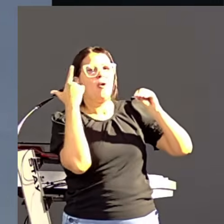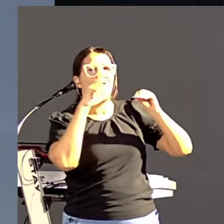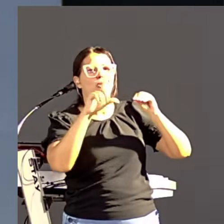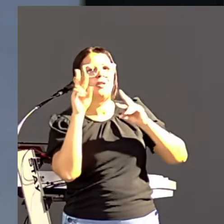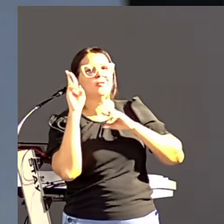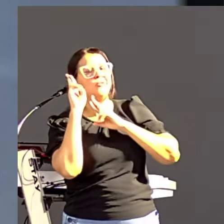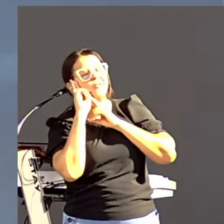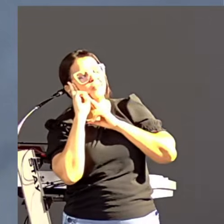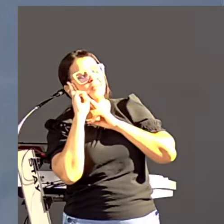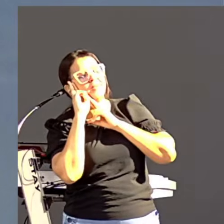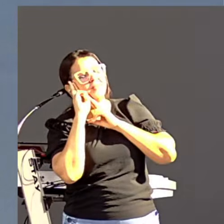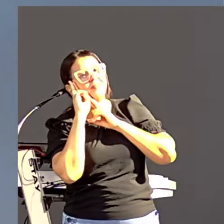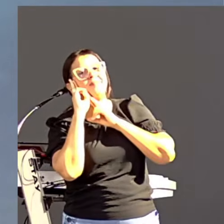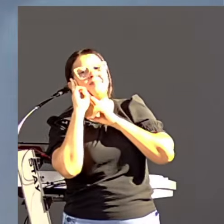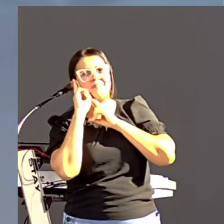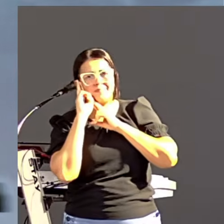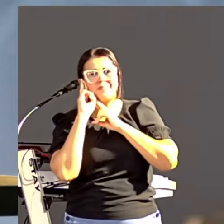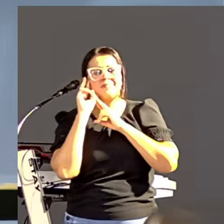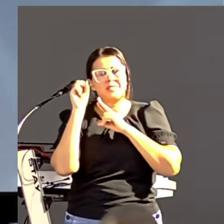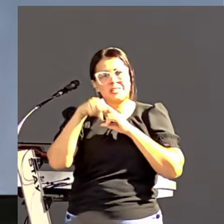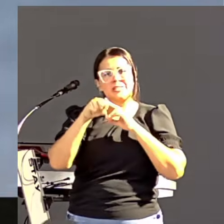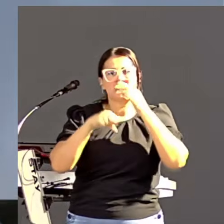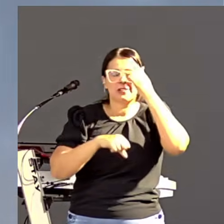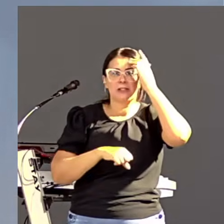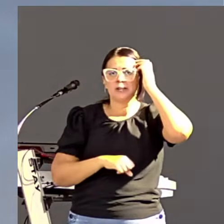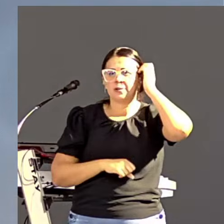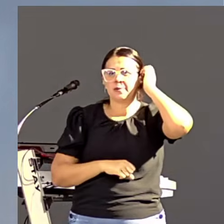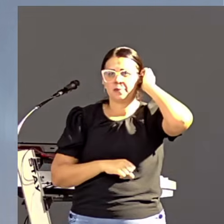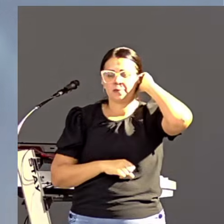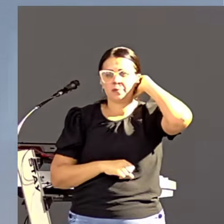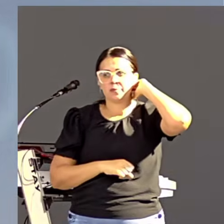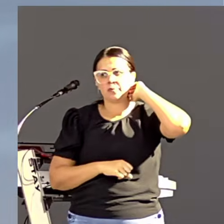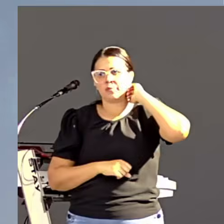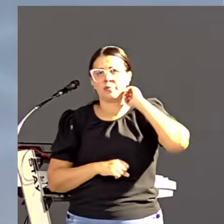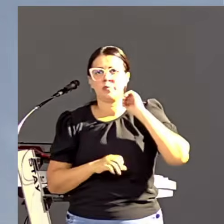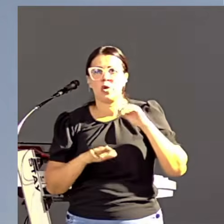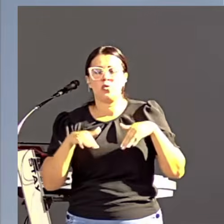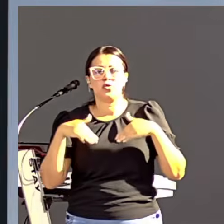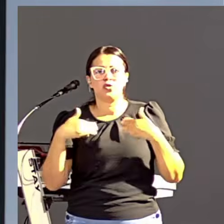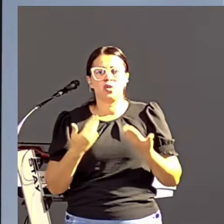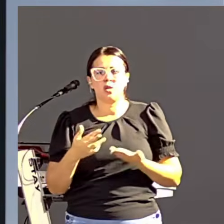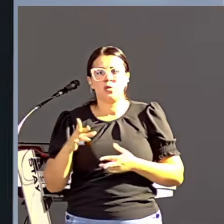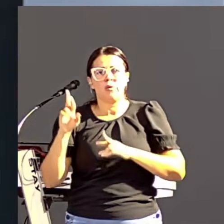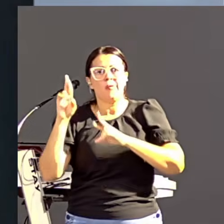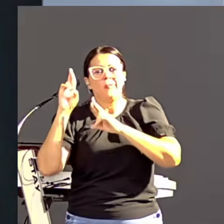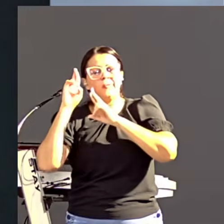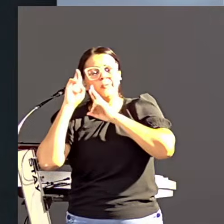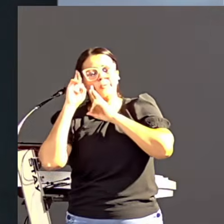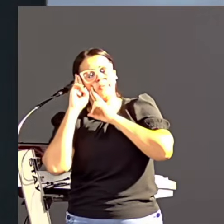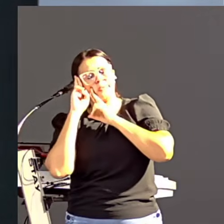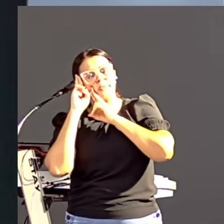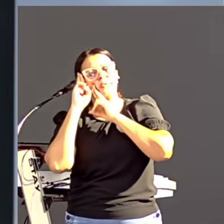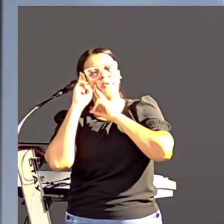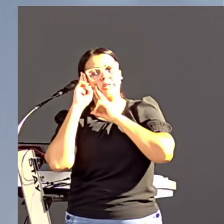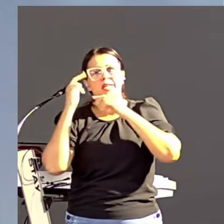É o estágio da sonolência. É o estágio letárgico da